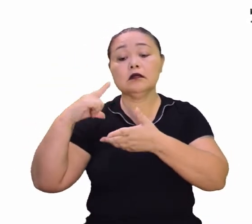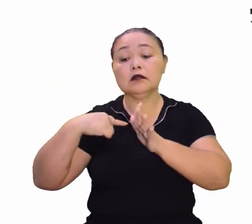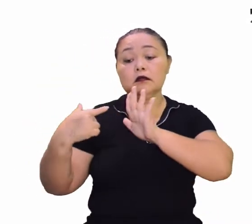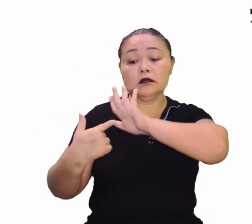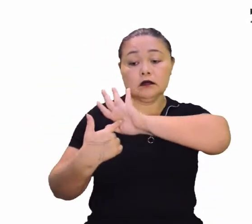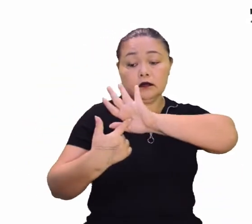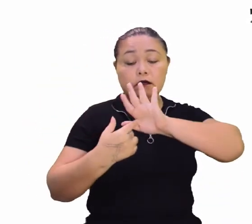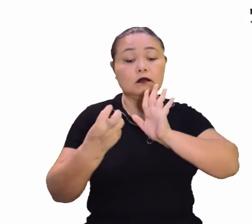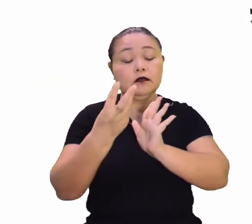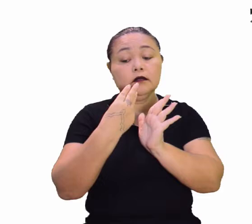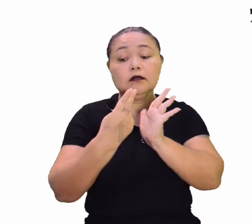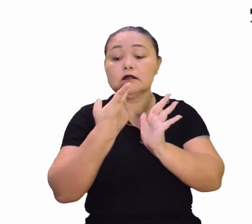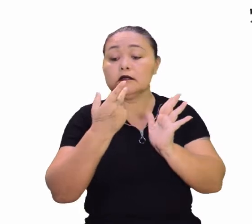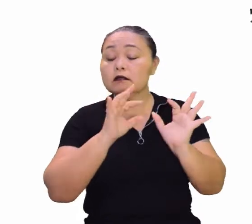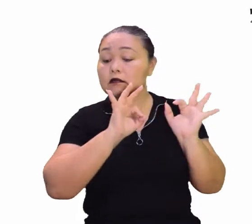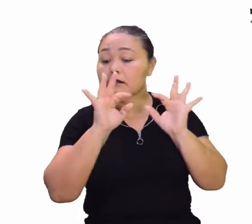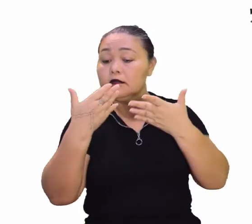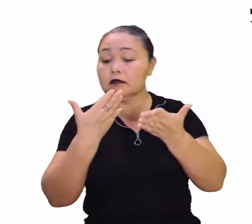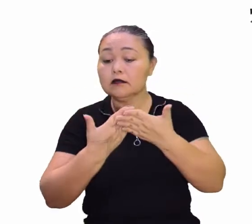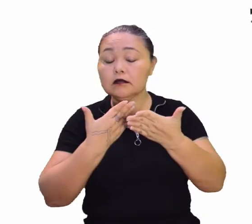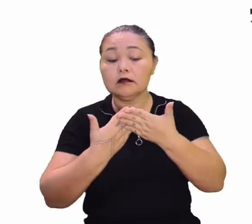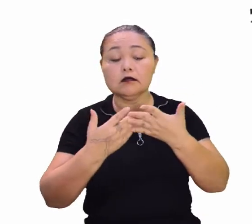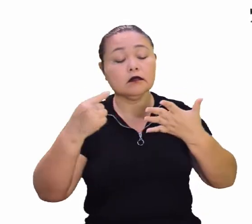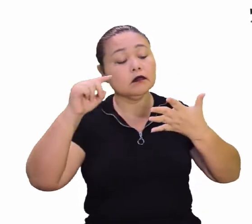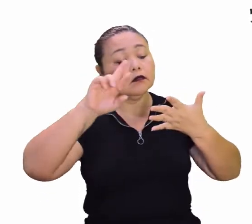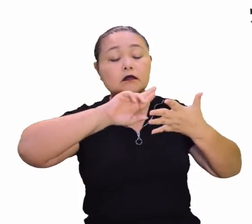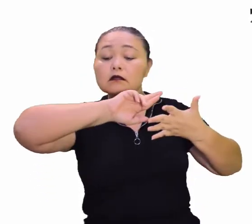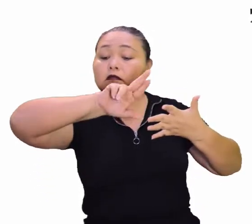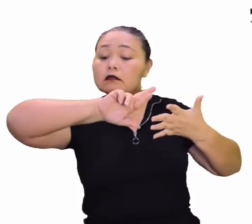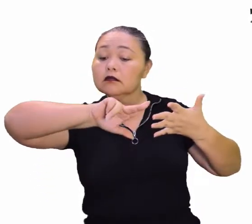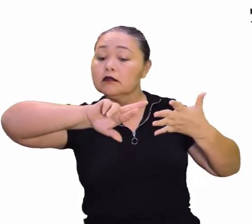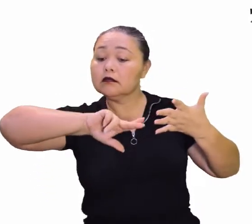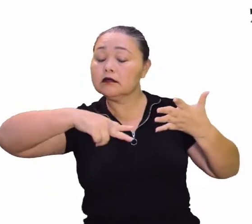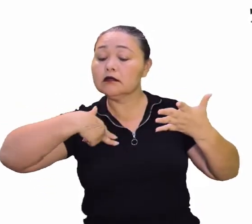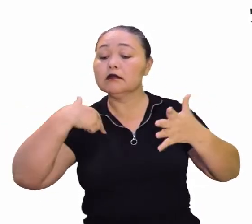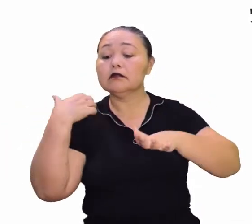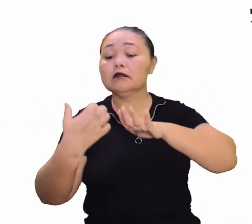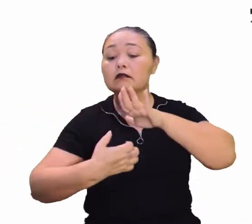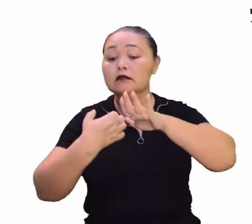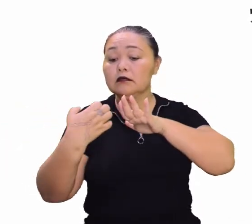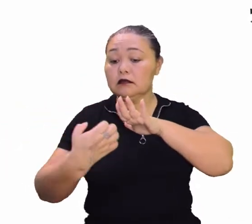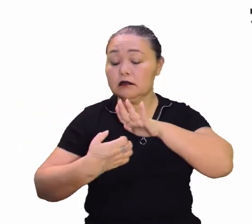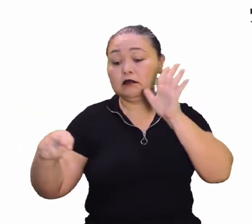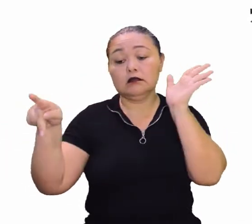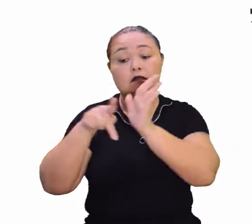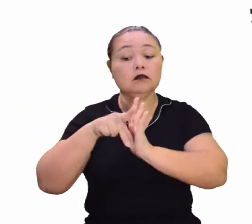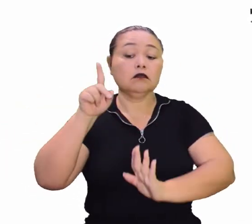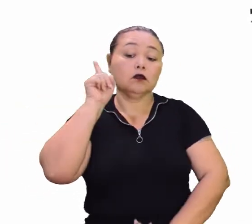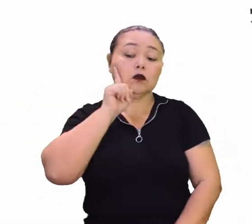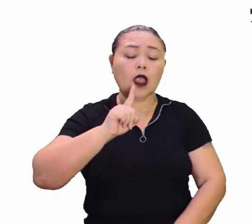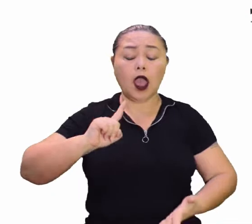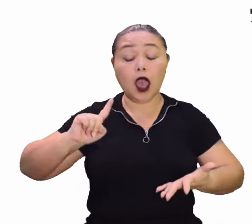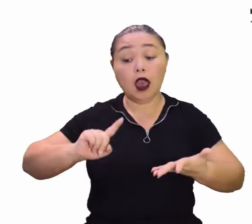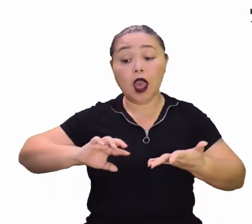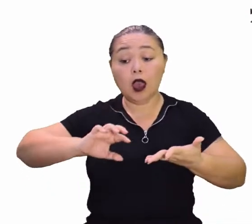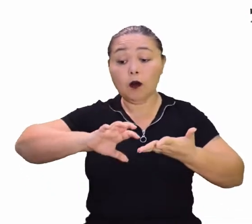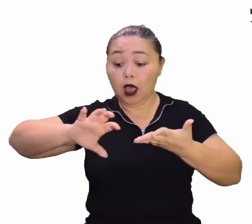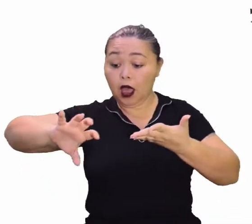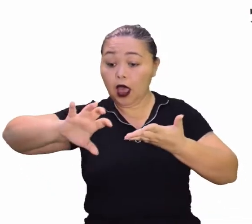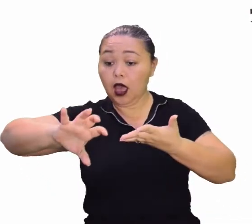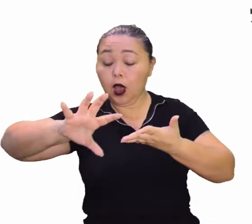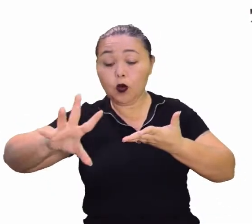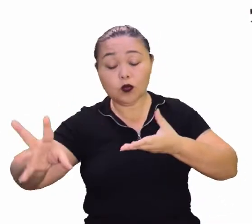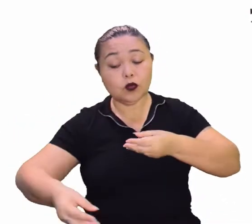esse mapa, da diversidade da produção industrial norte-americana. Tem várias áreas,